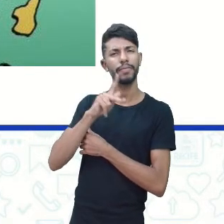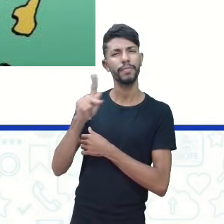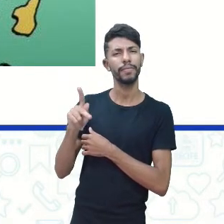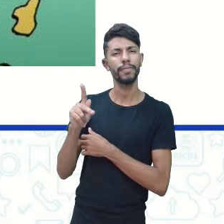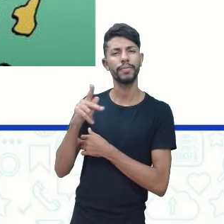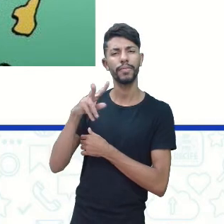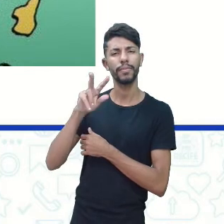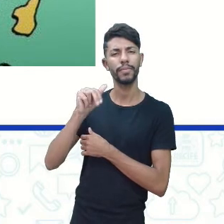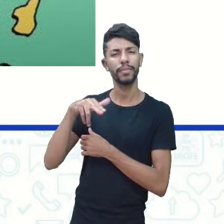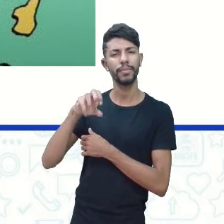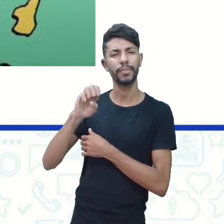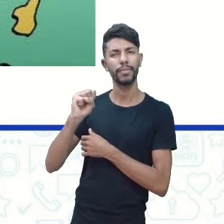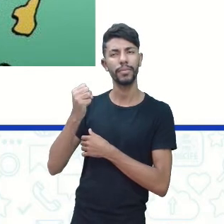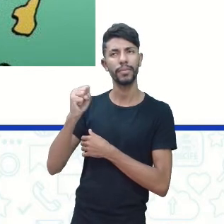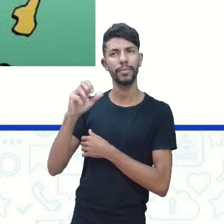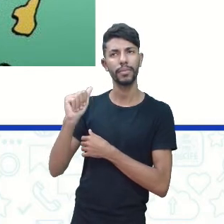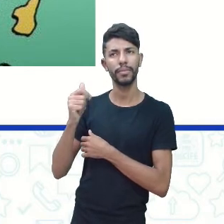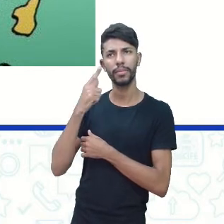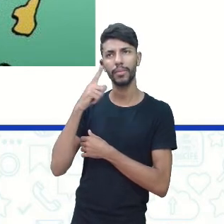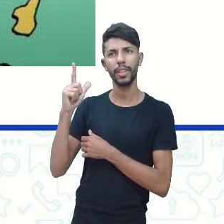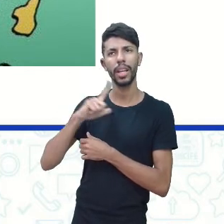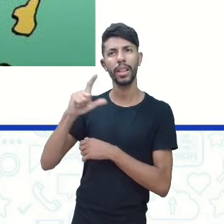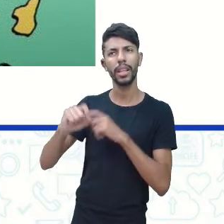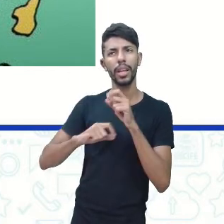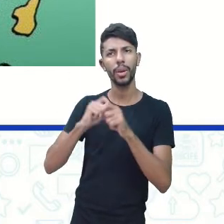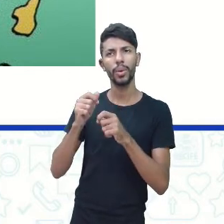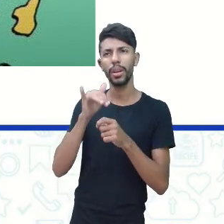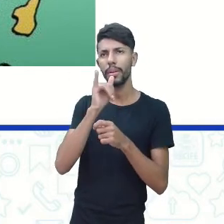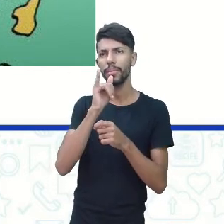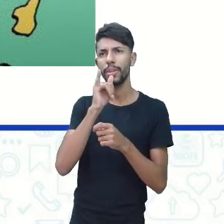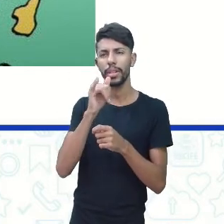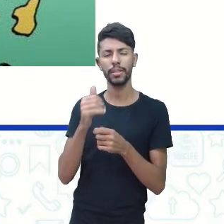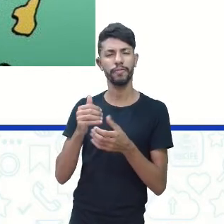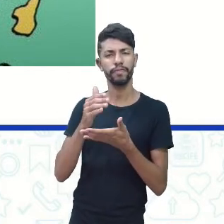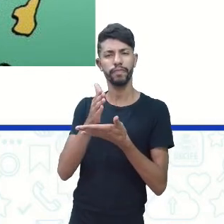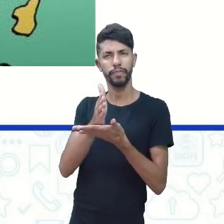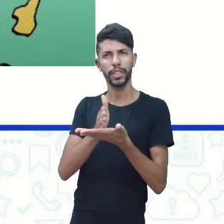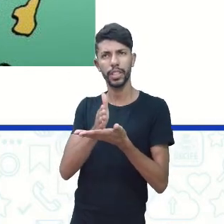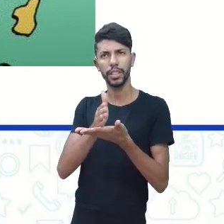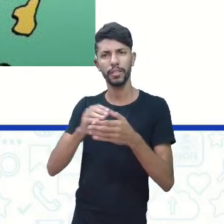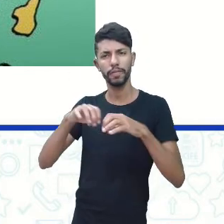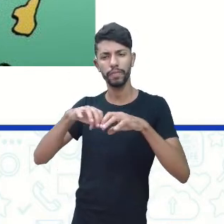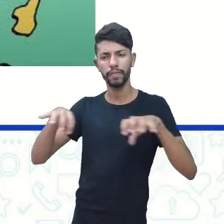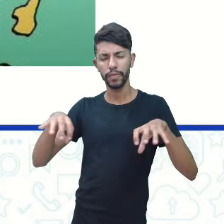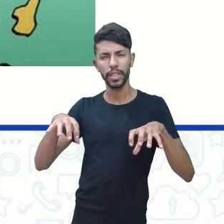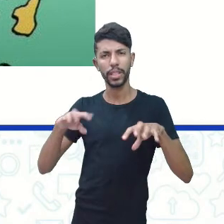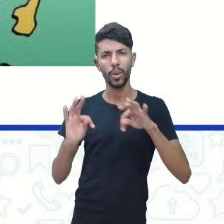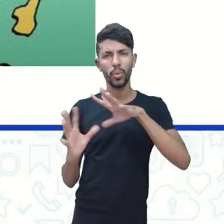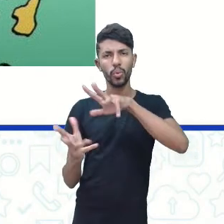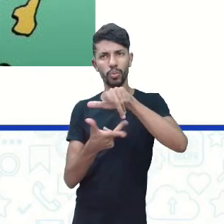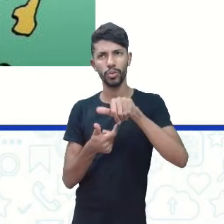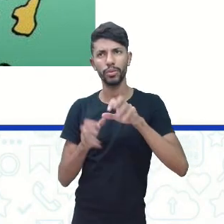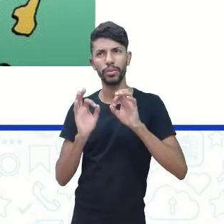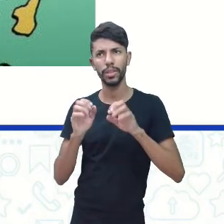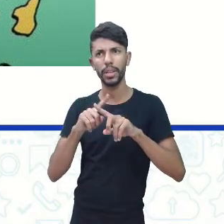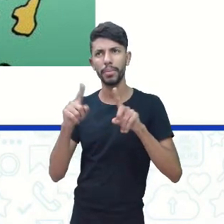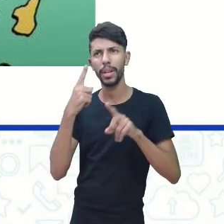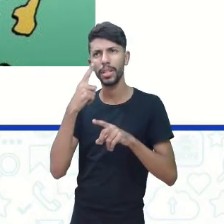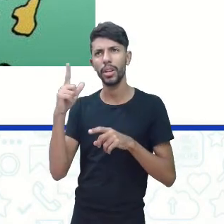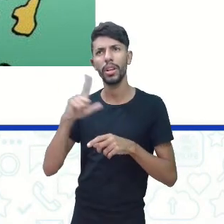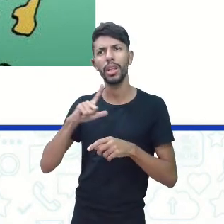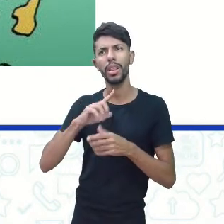nós temos aqui a distribuição espacial do globo terrestre com os continentes. Mas só que tem alguma